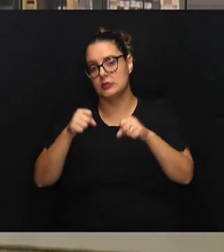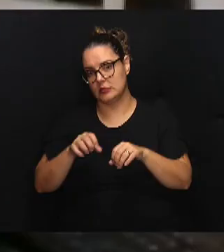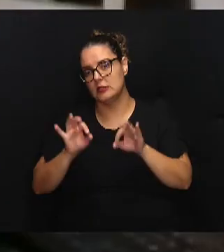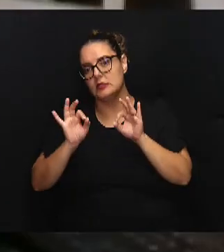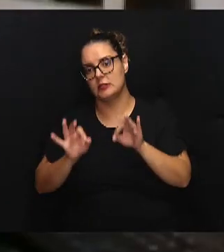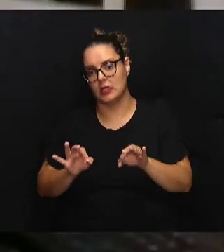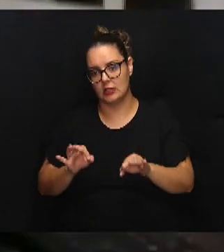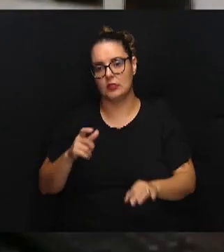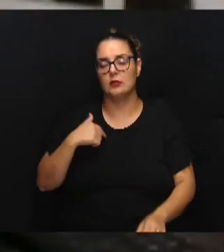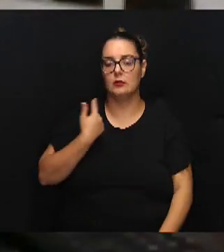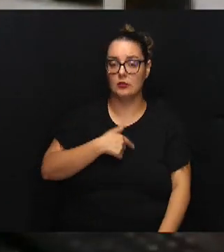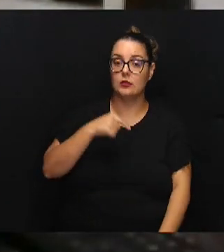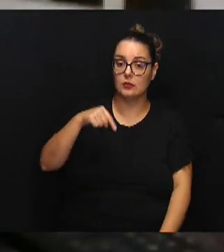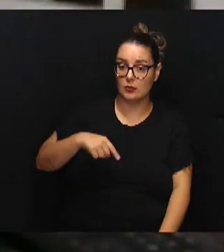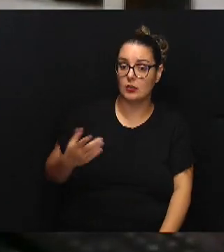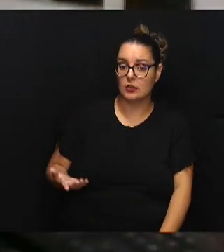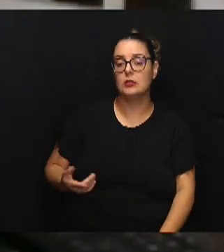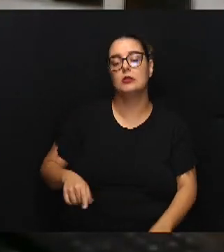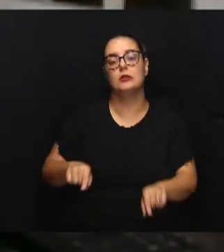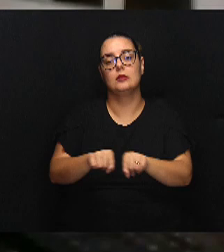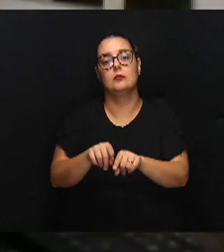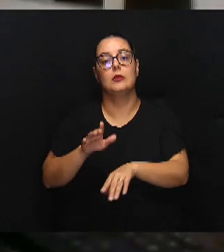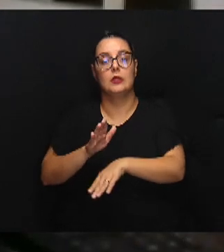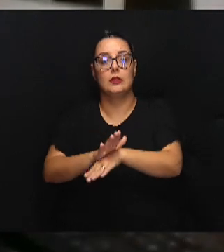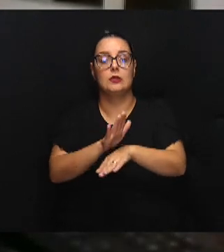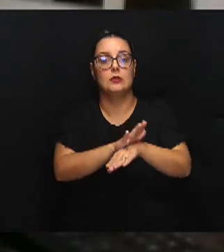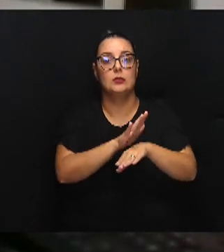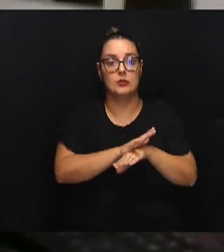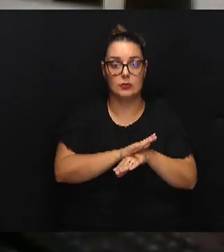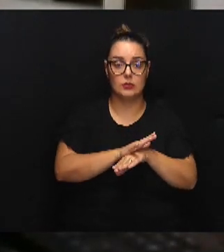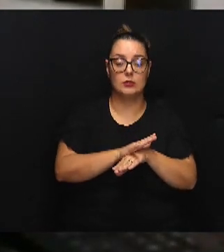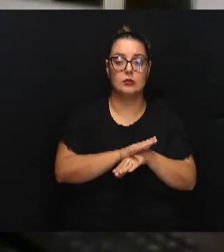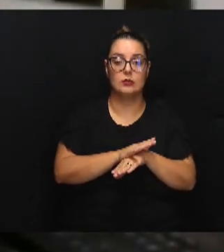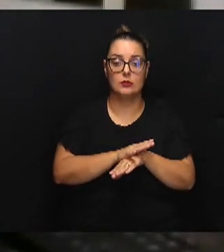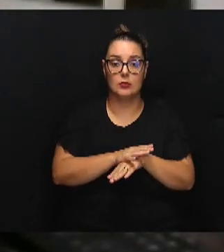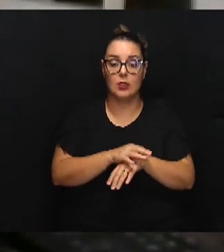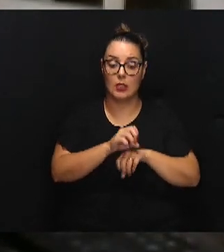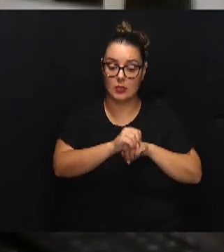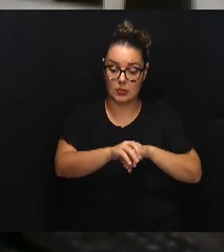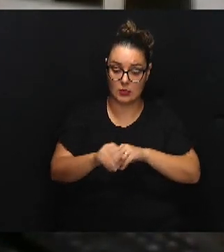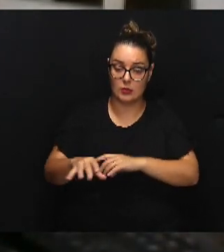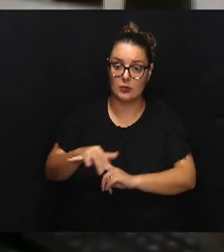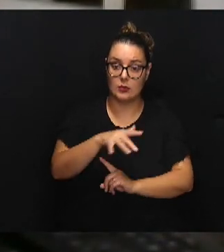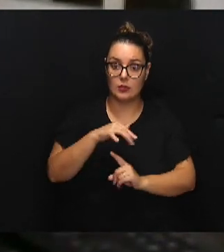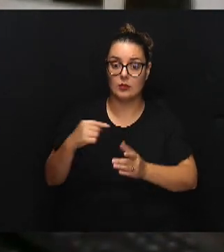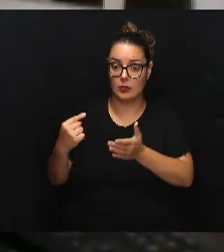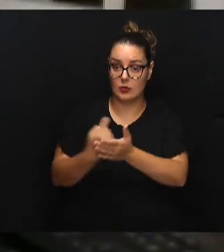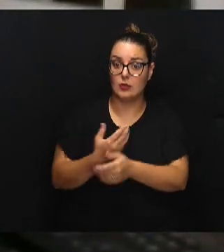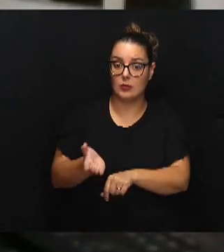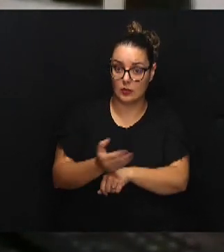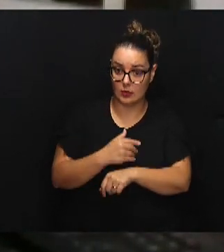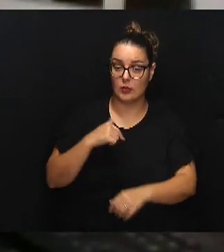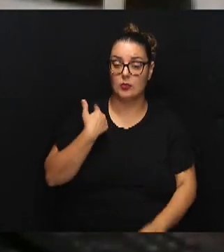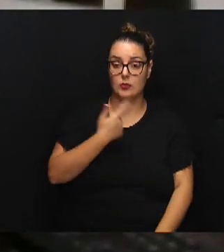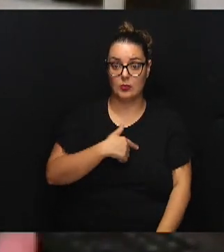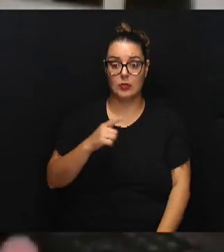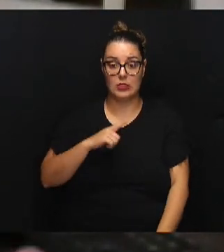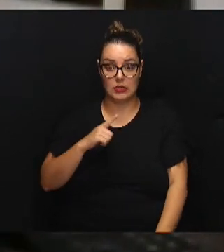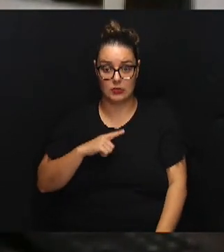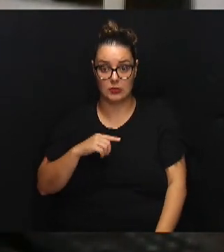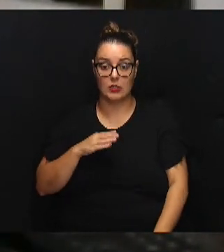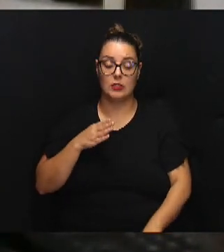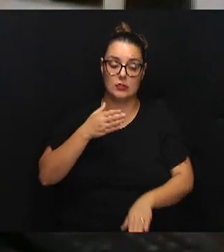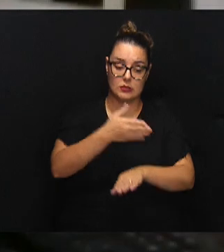Exatamente, né? E nós da Arcades, a gente também tem contribuído com essa educação ambiental que foi a sua pergunta anterior, né? Nós temos ido até os